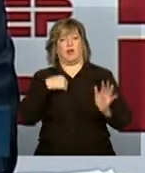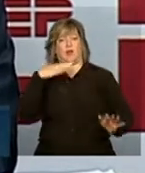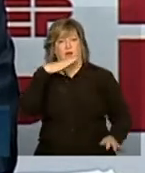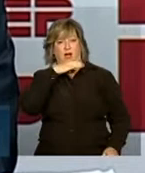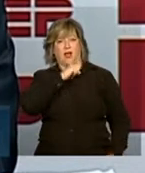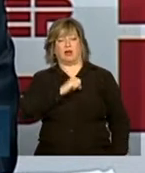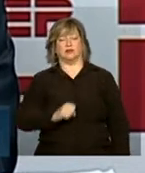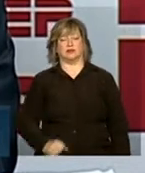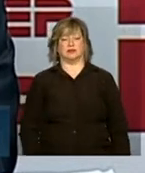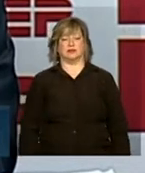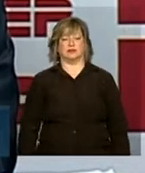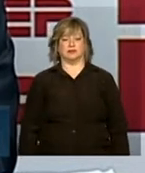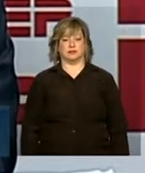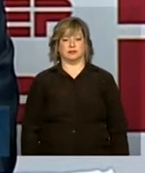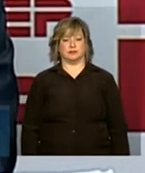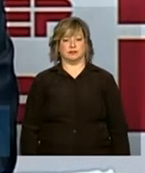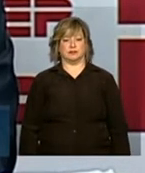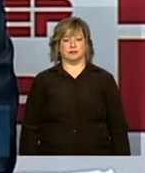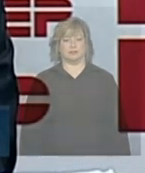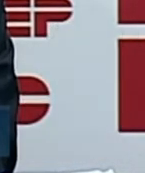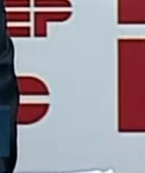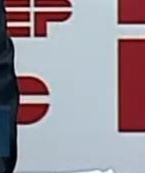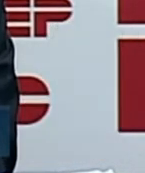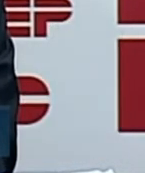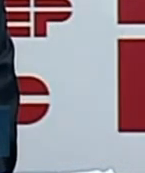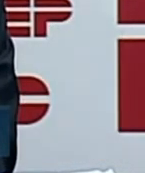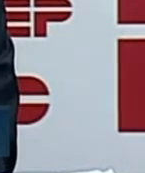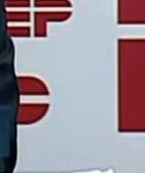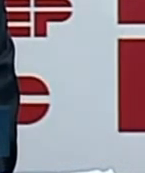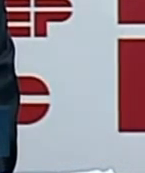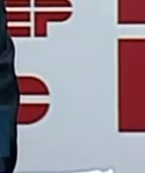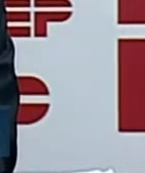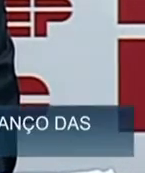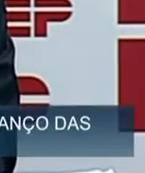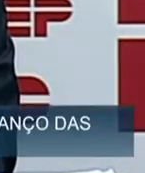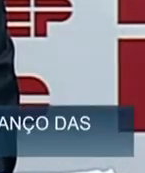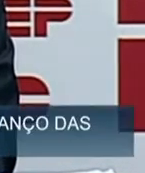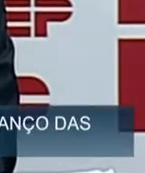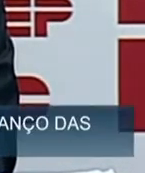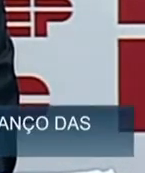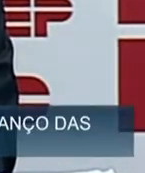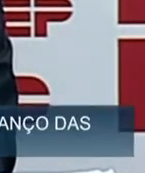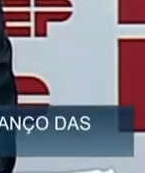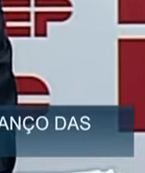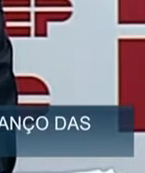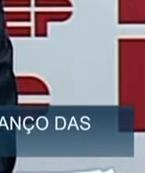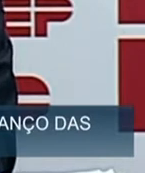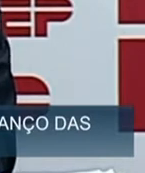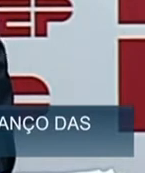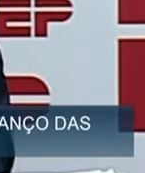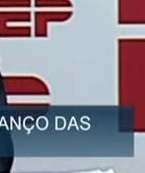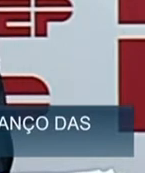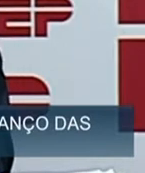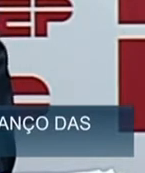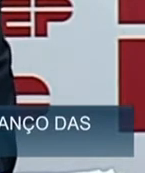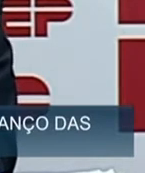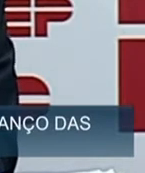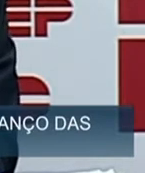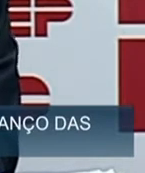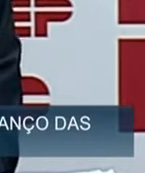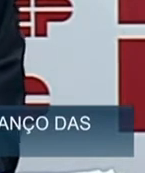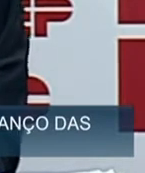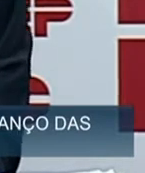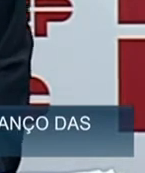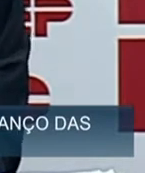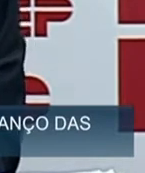pouco provável que isso tenha acontecido. De qualquer forma, vamos aguardar, se há alguma situação específica, nós vamos analisar. Mas a informação que nós